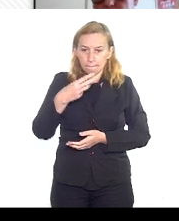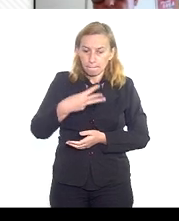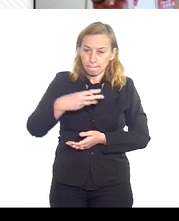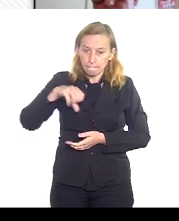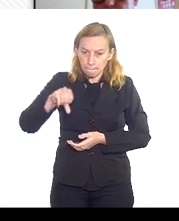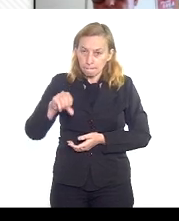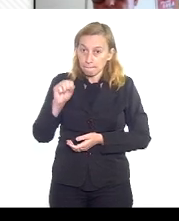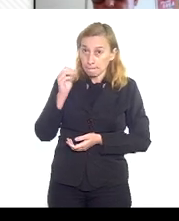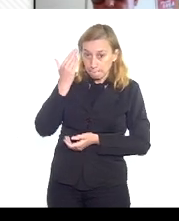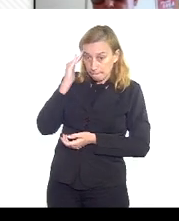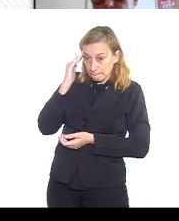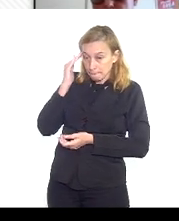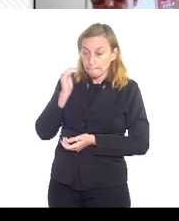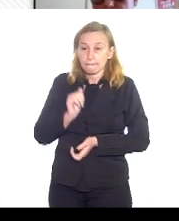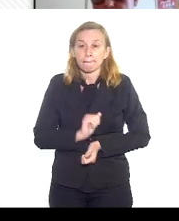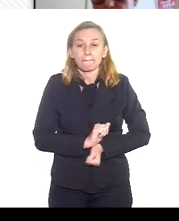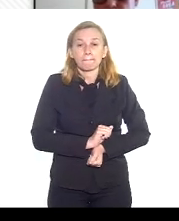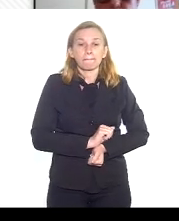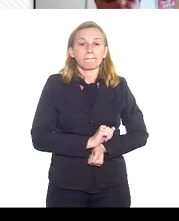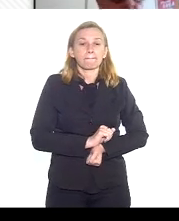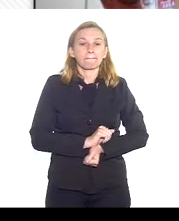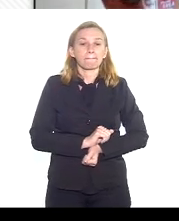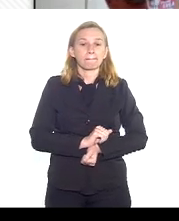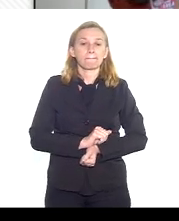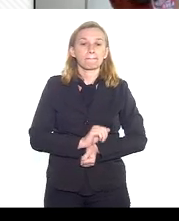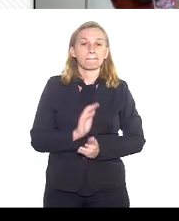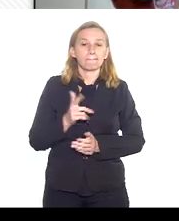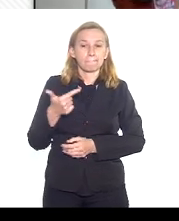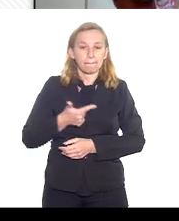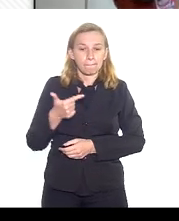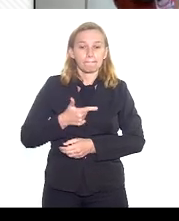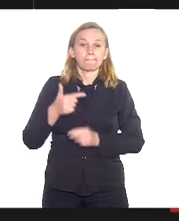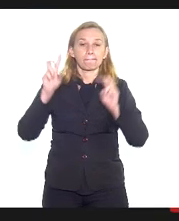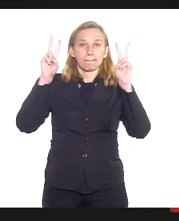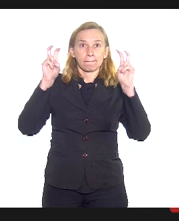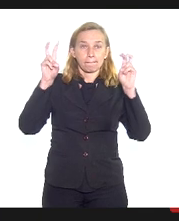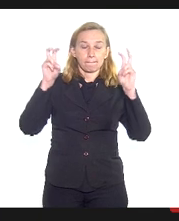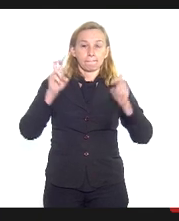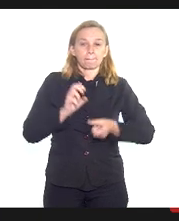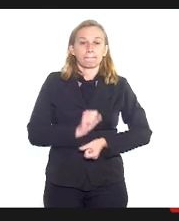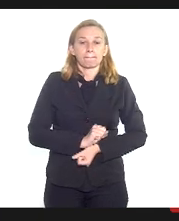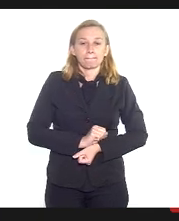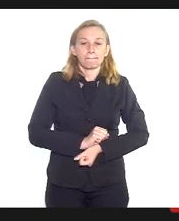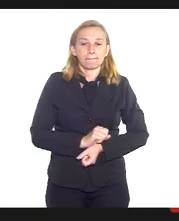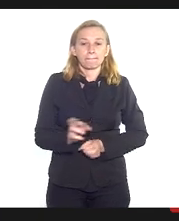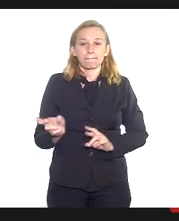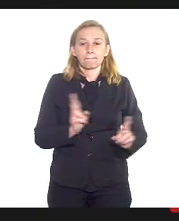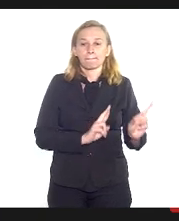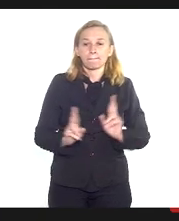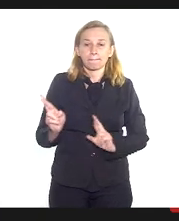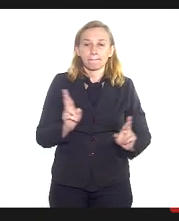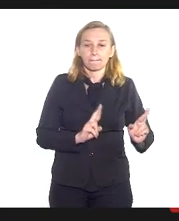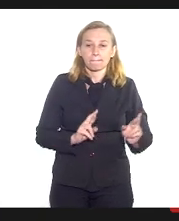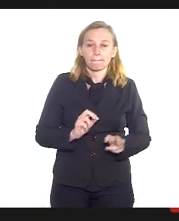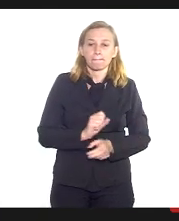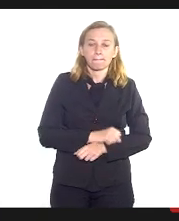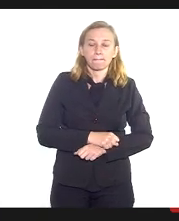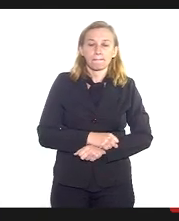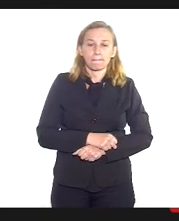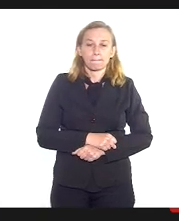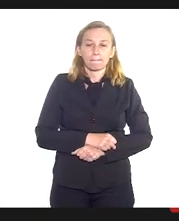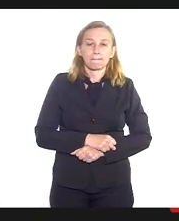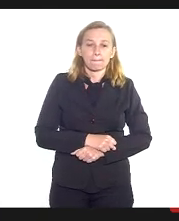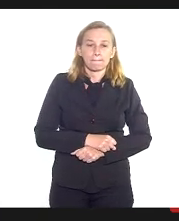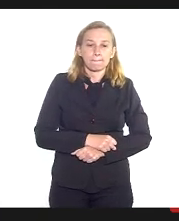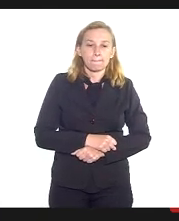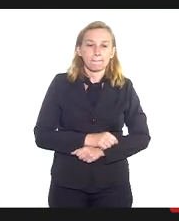Fábio? Agora, a segunda questão em relação